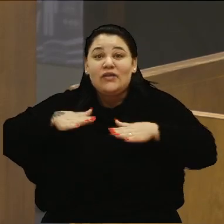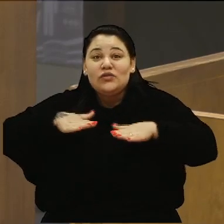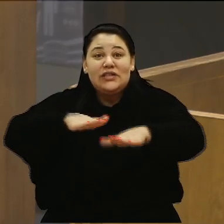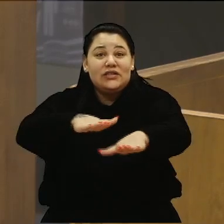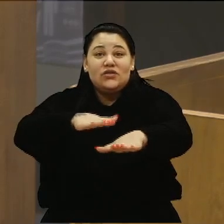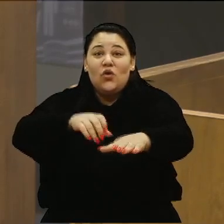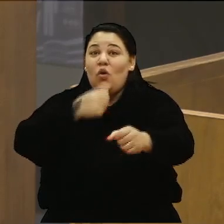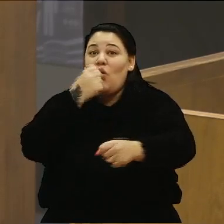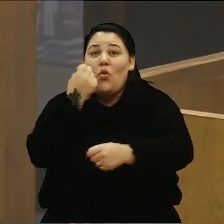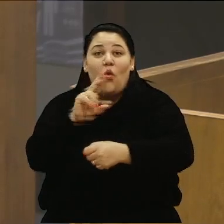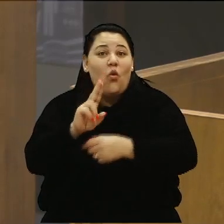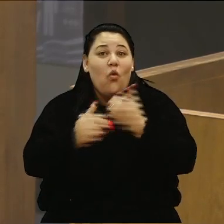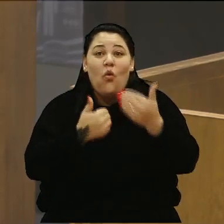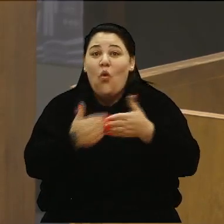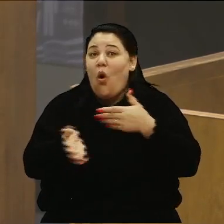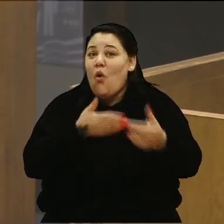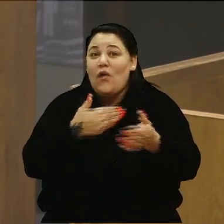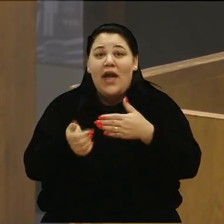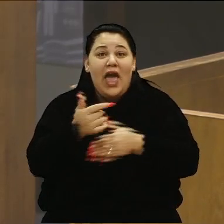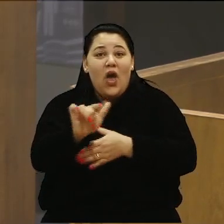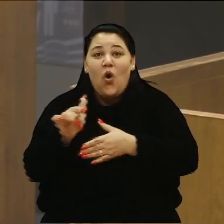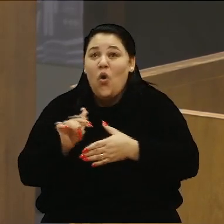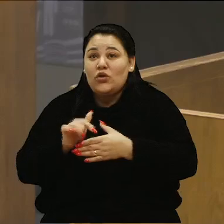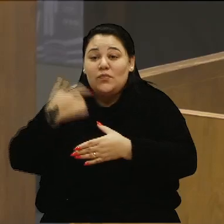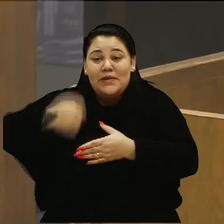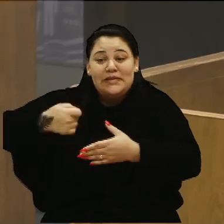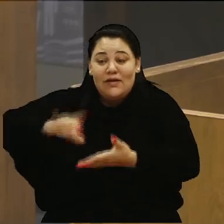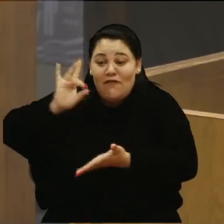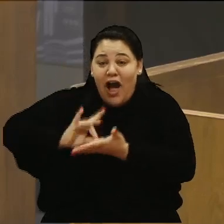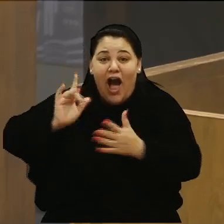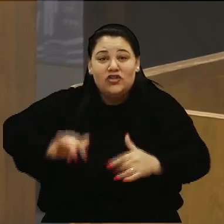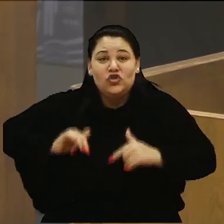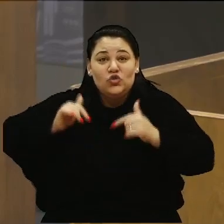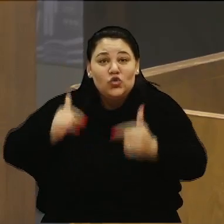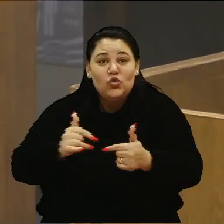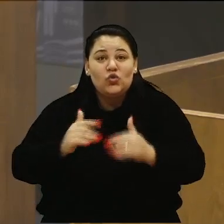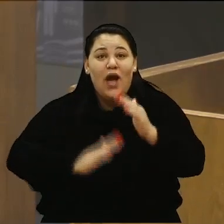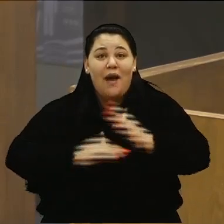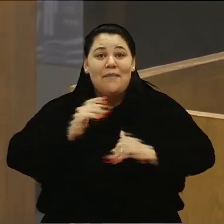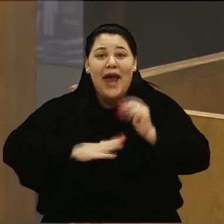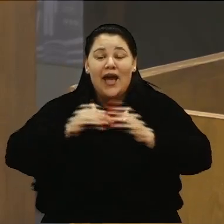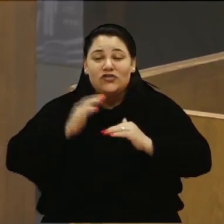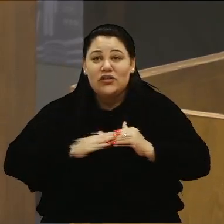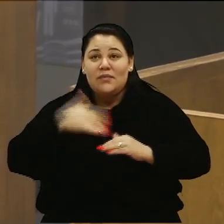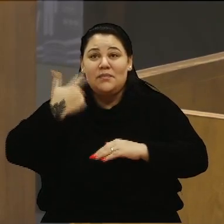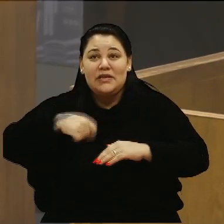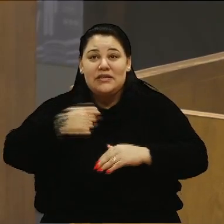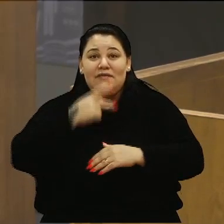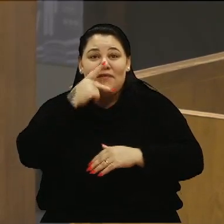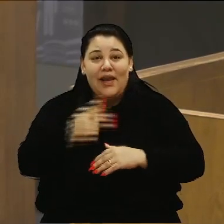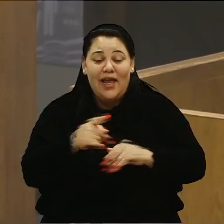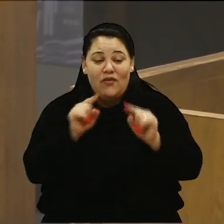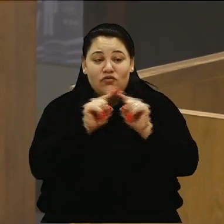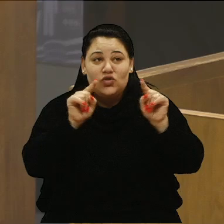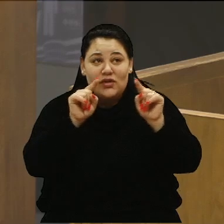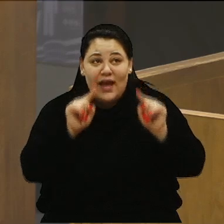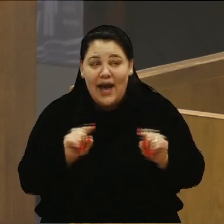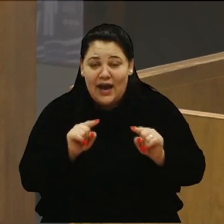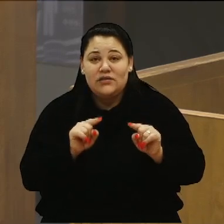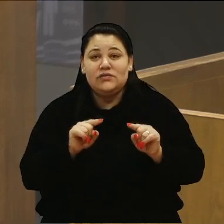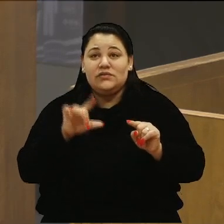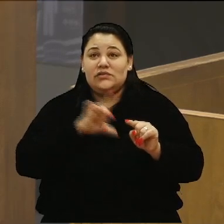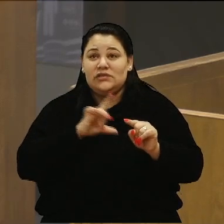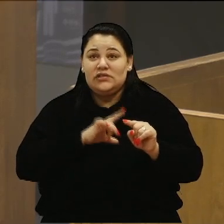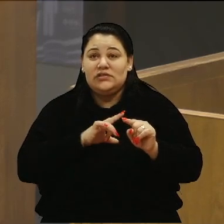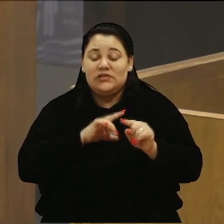outro secretário é executor, tem que executar ou tem que determinar que os seus funcionários, servidores